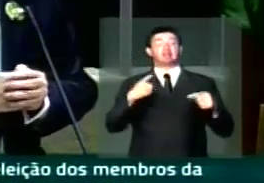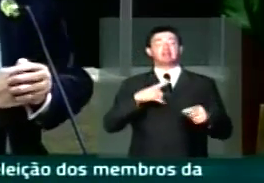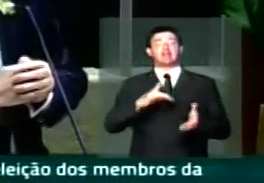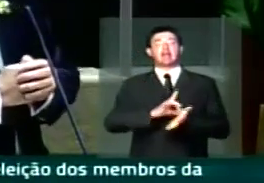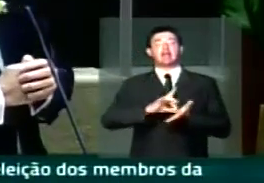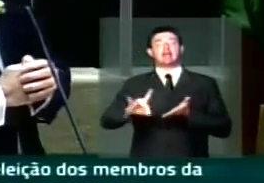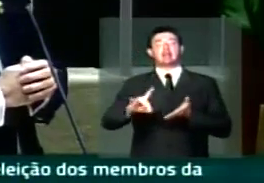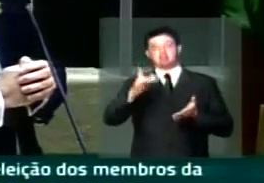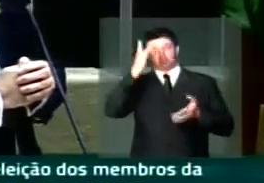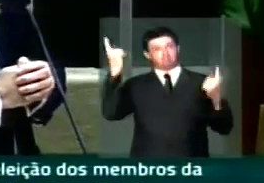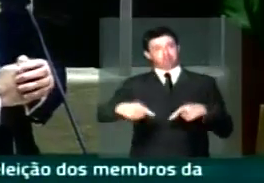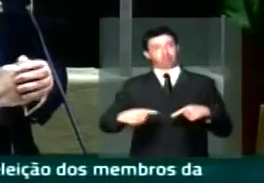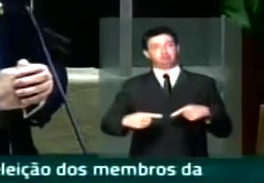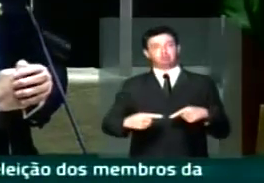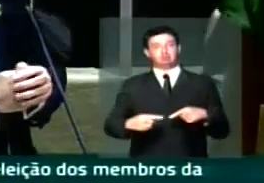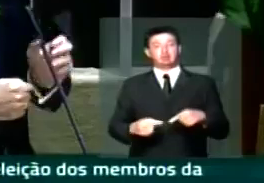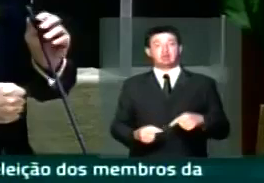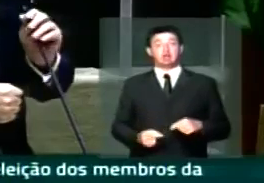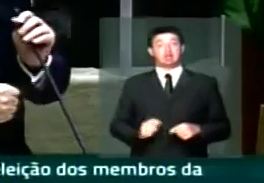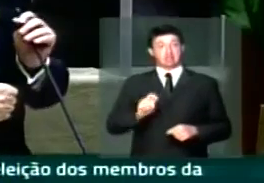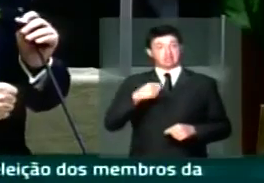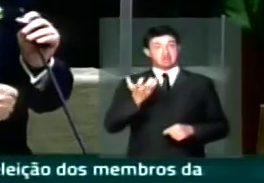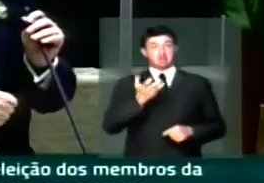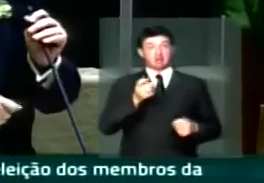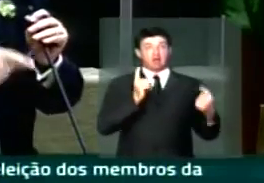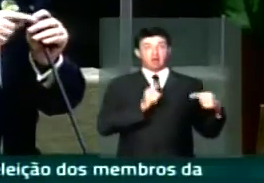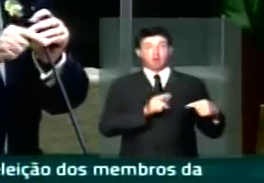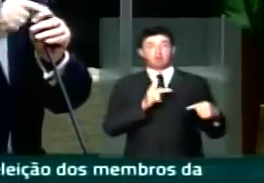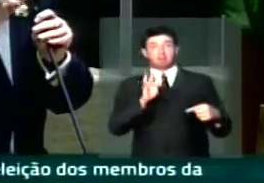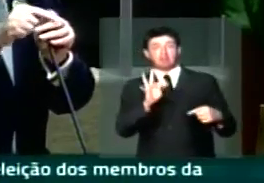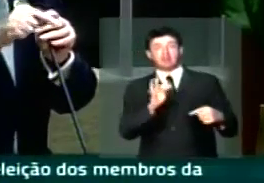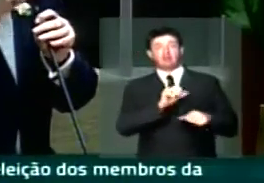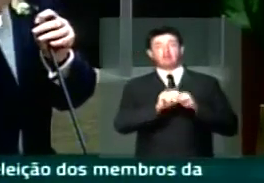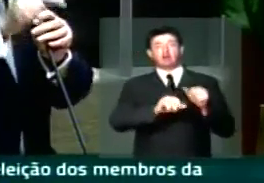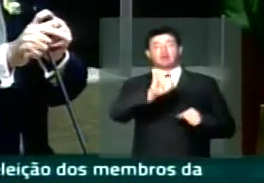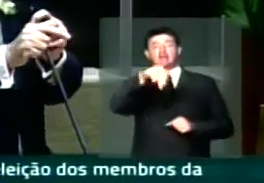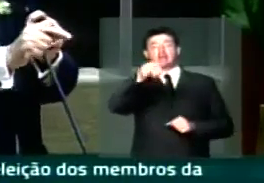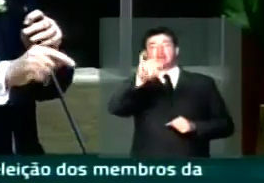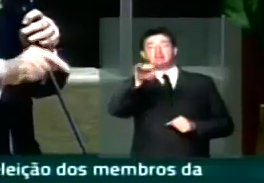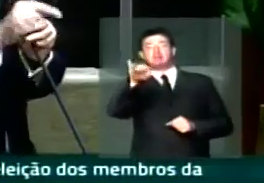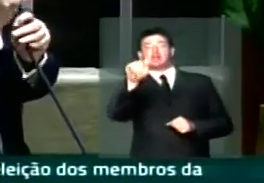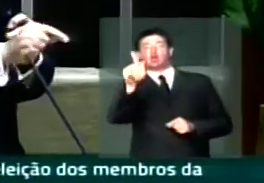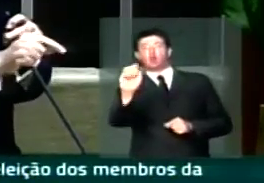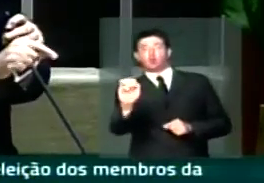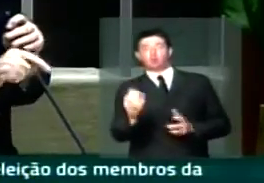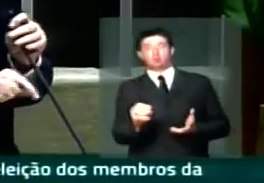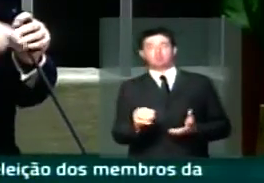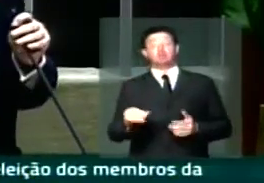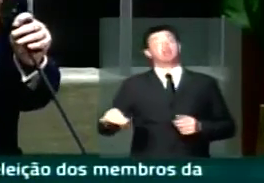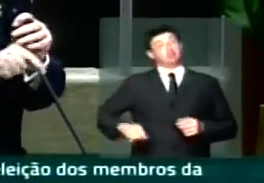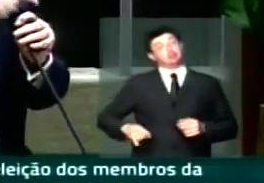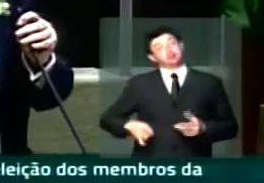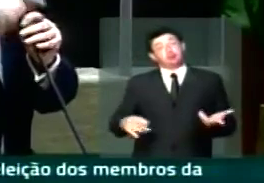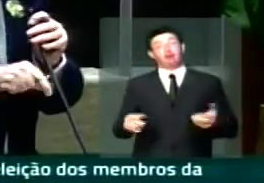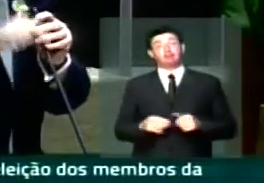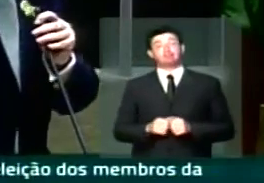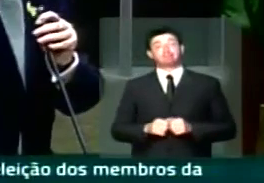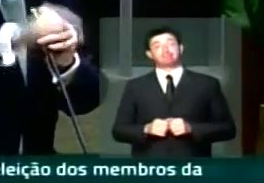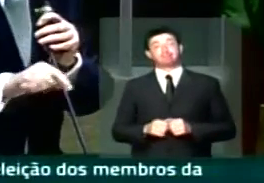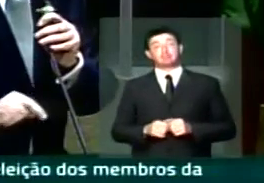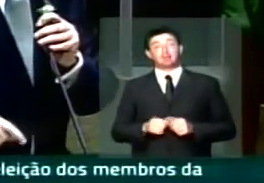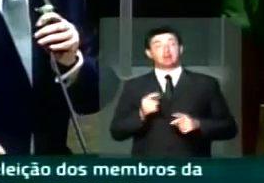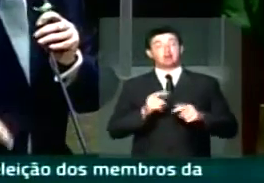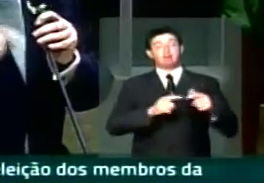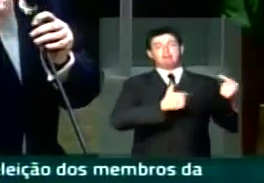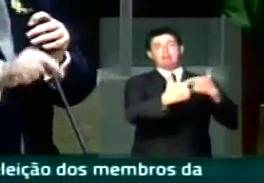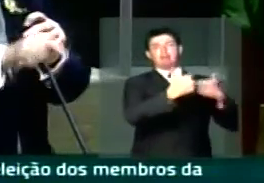inimigo. Então todos aqueles que ousam enfrentar, acabam se tornando inimigos e vítimas de toda sorte